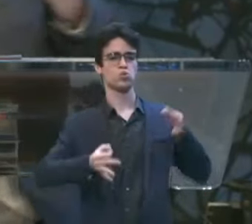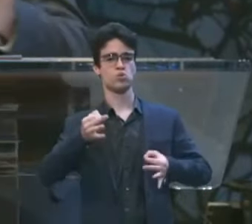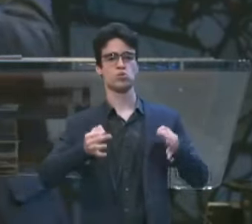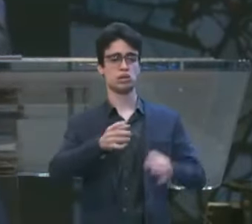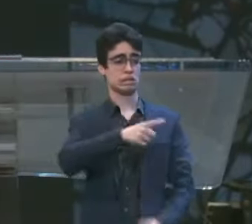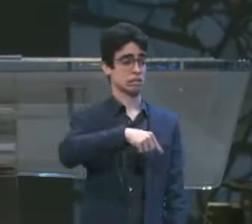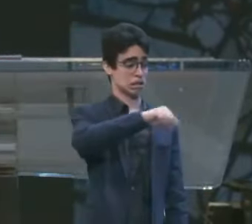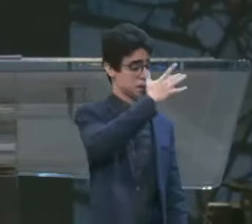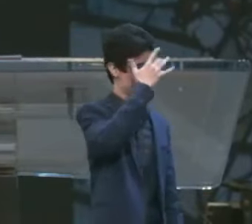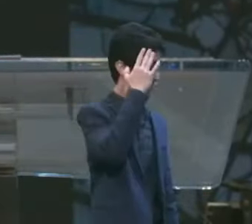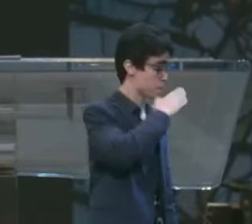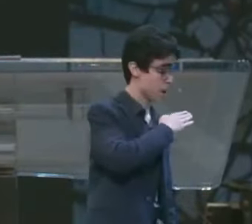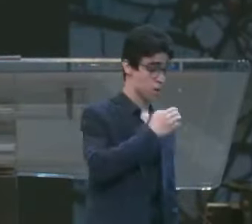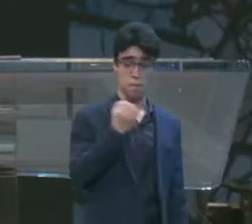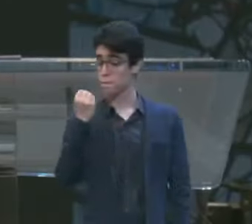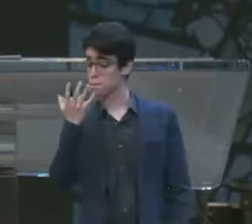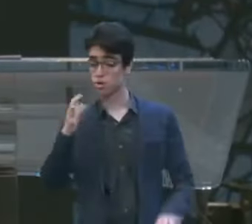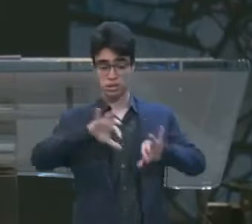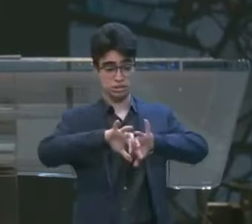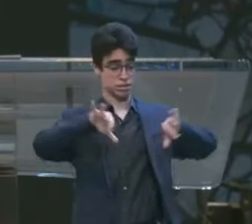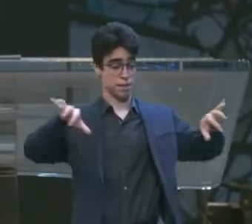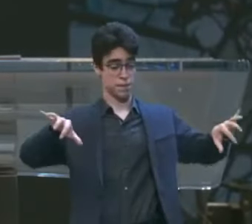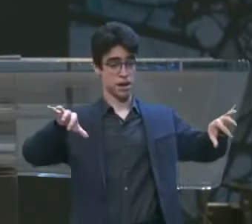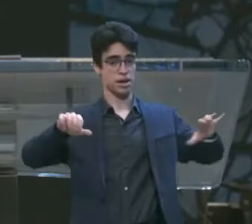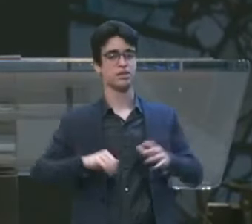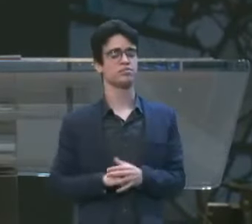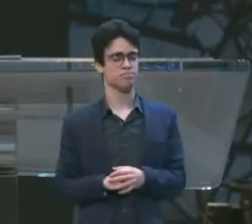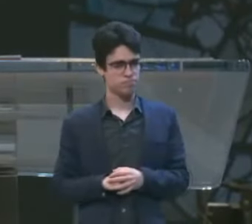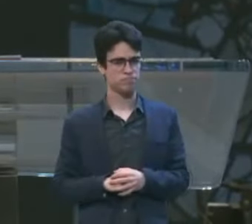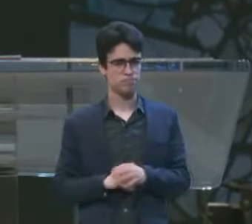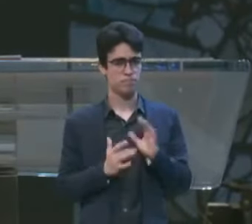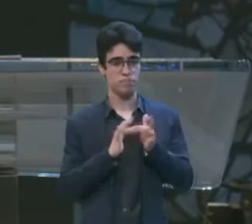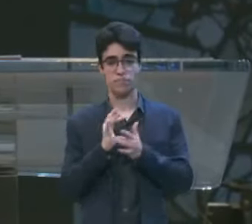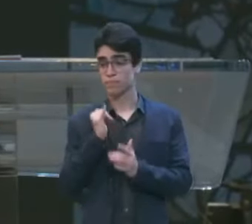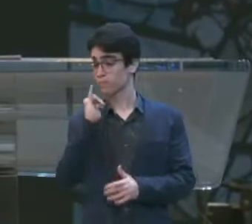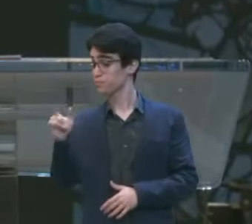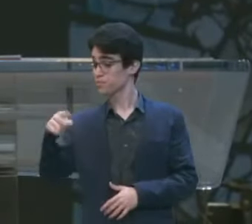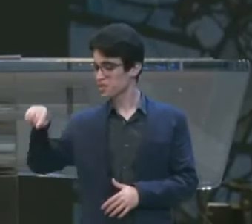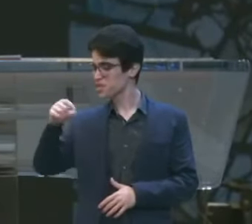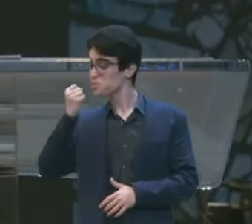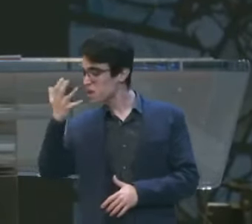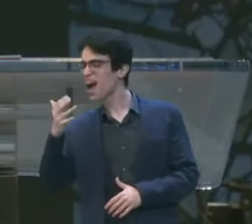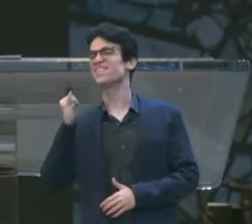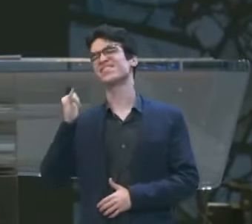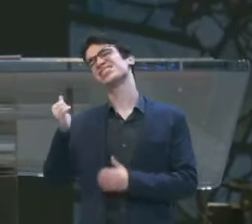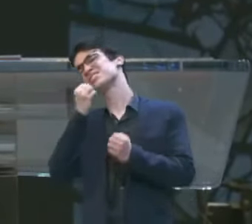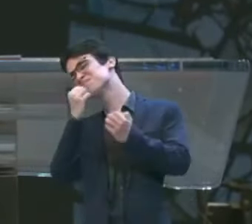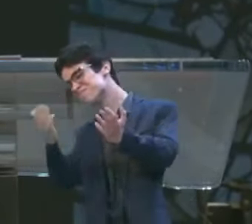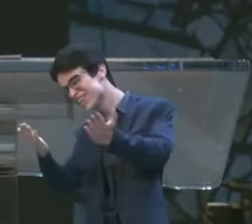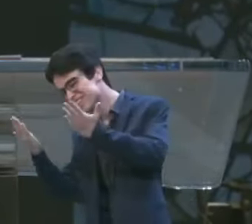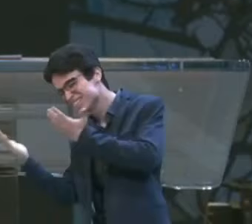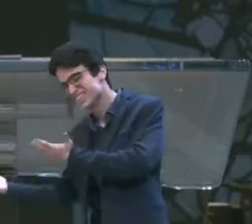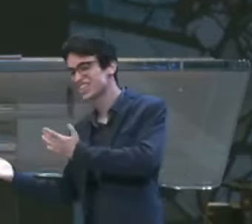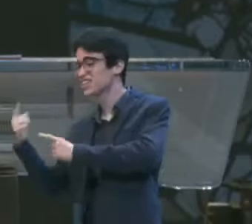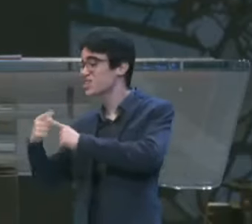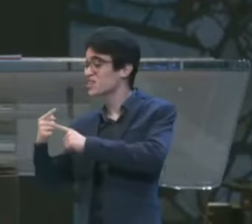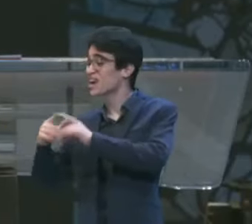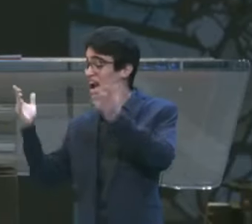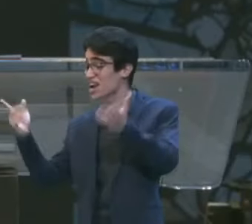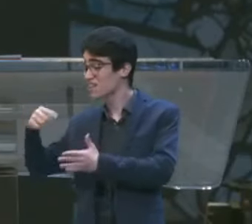bodes das ovelhas, e dirá para as ovelhas: vinde, benditos de meu Pai, possuí